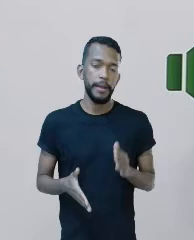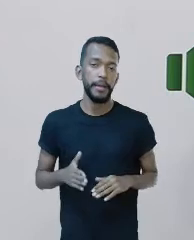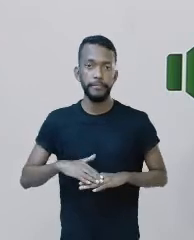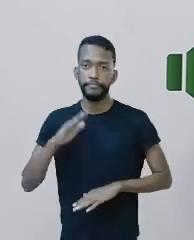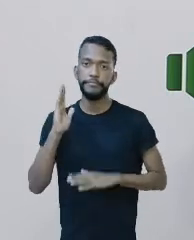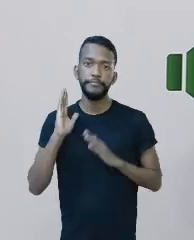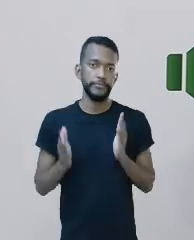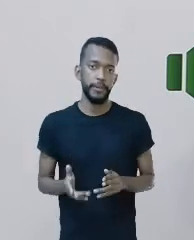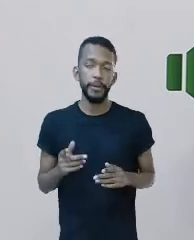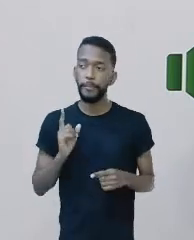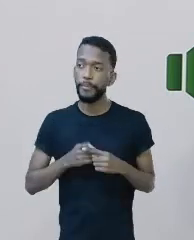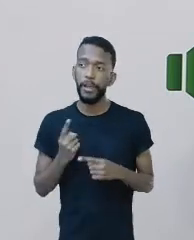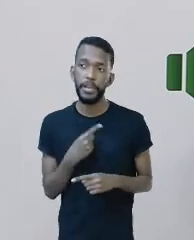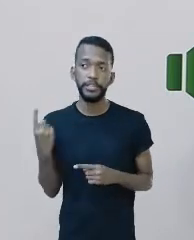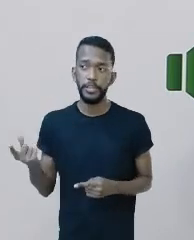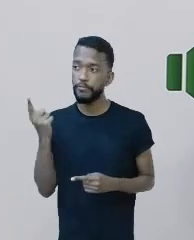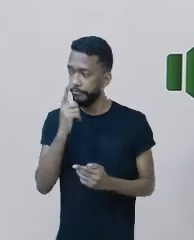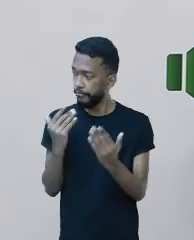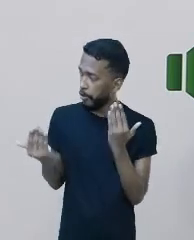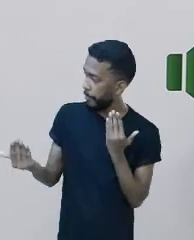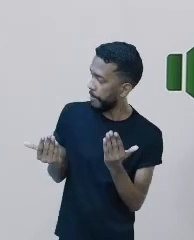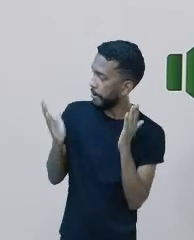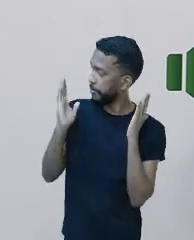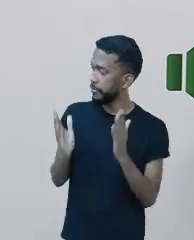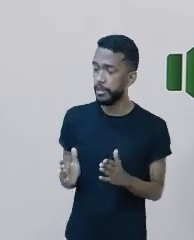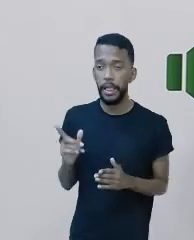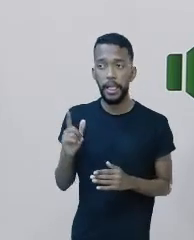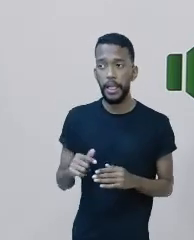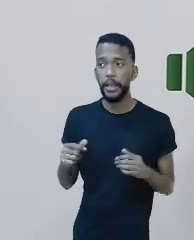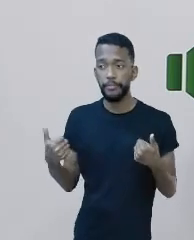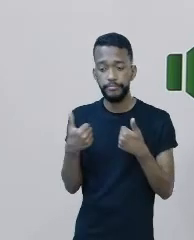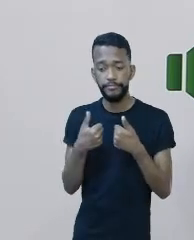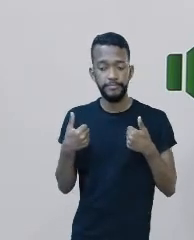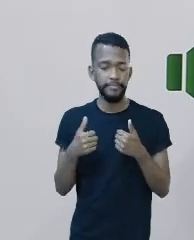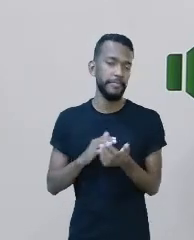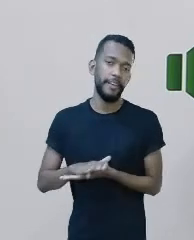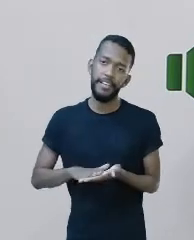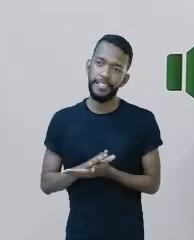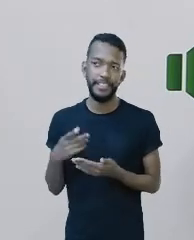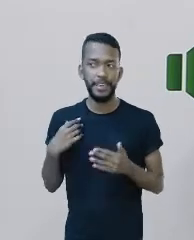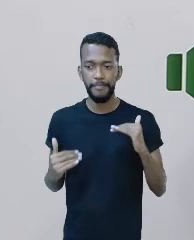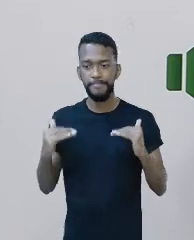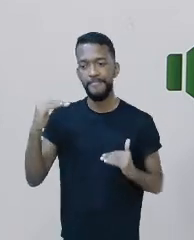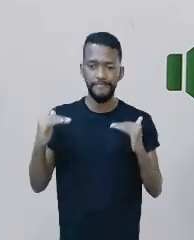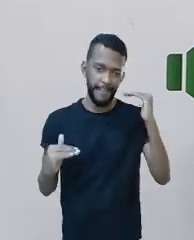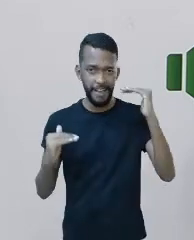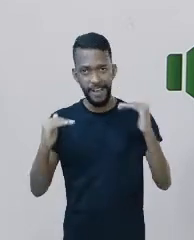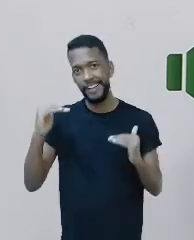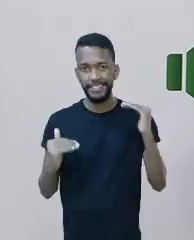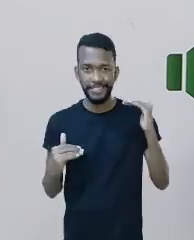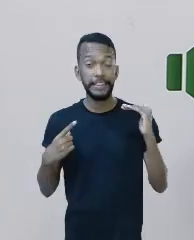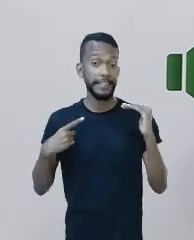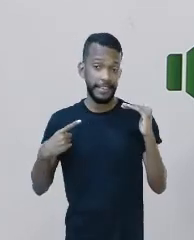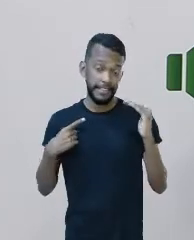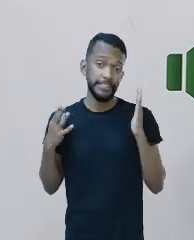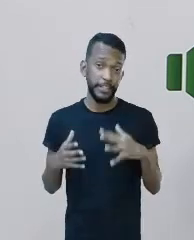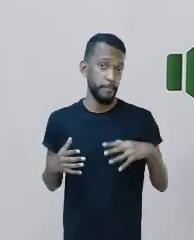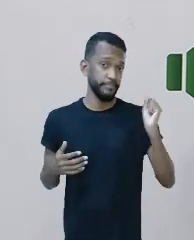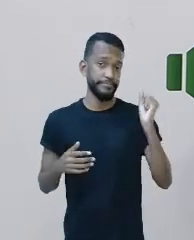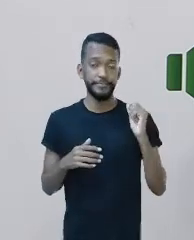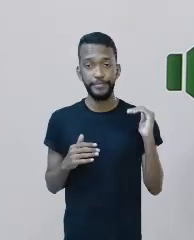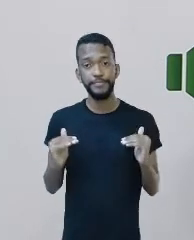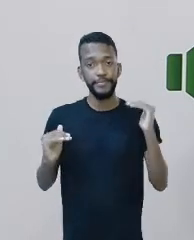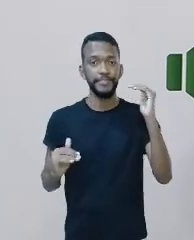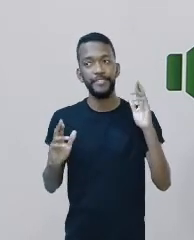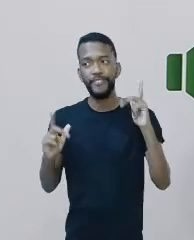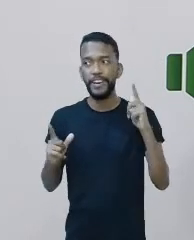número. Porque a gente compara. Não foi o caso do nosso jogo que batemos a mesma quantidade, né? Mas aqui, ó, tá bem diferente.